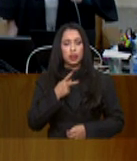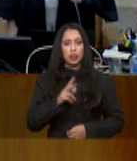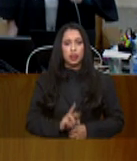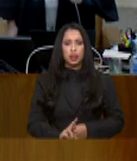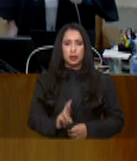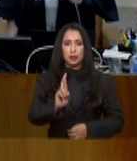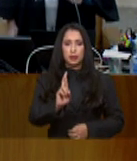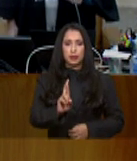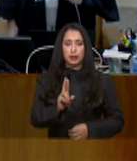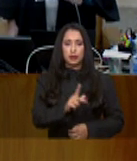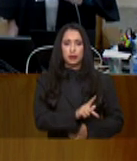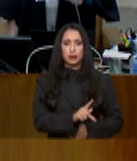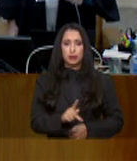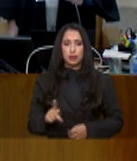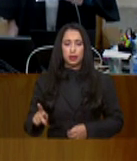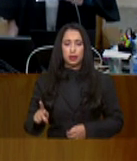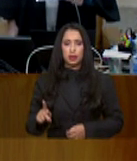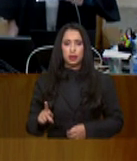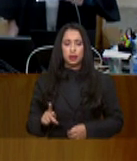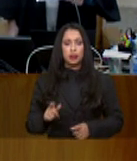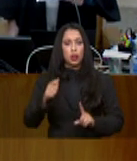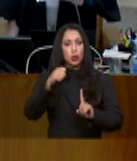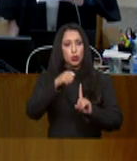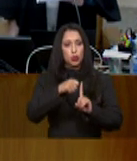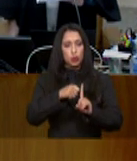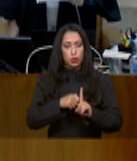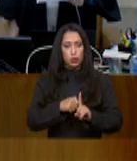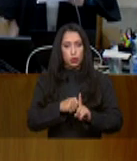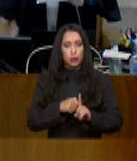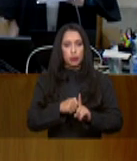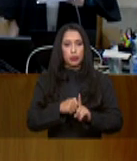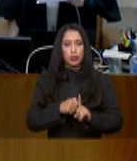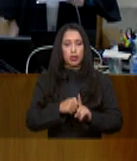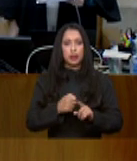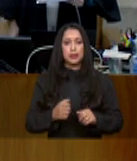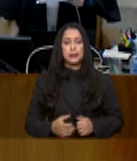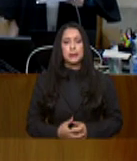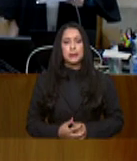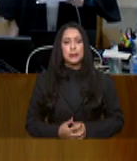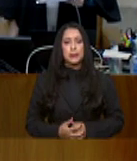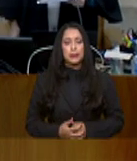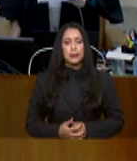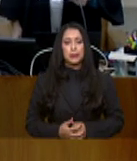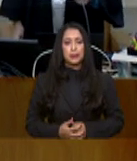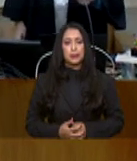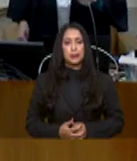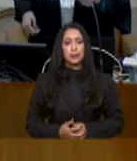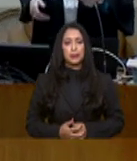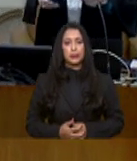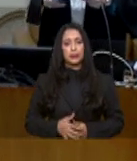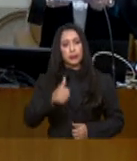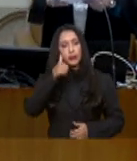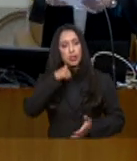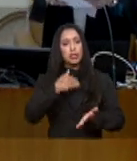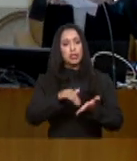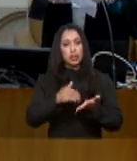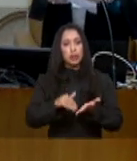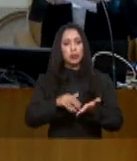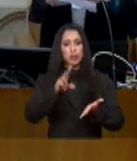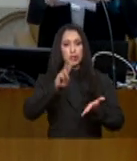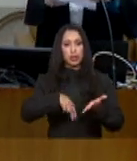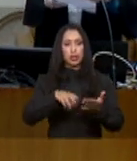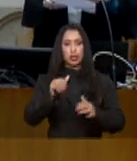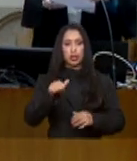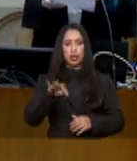presidência em relação a um evento do mês. Então, a secretária pode proceder à leitura da